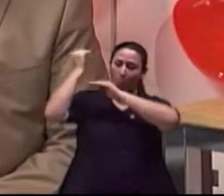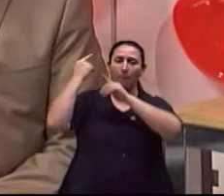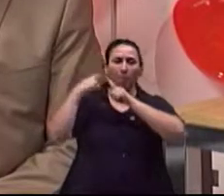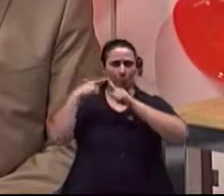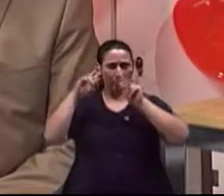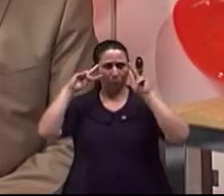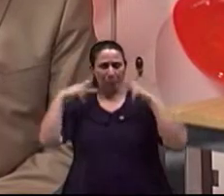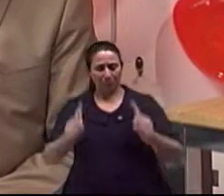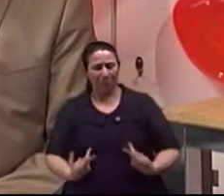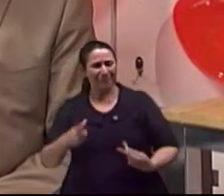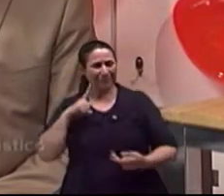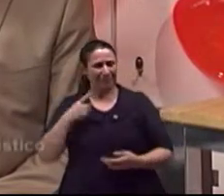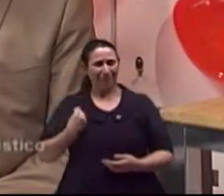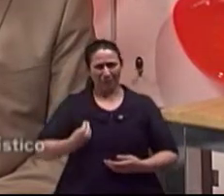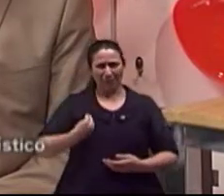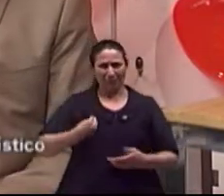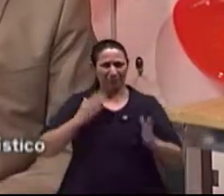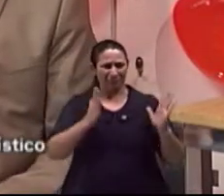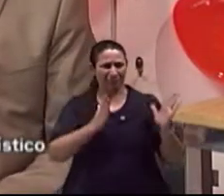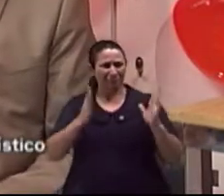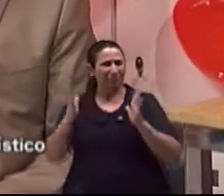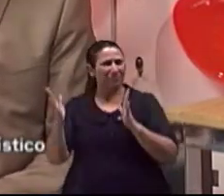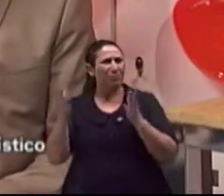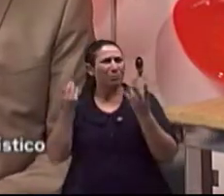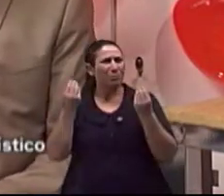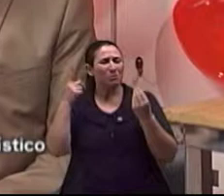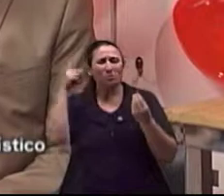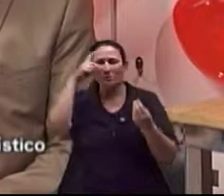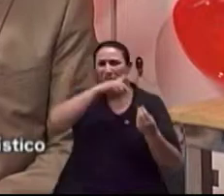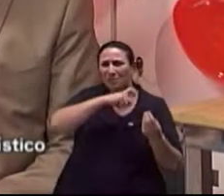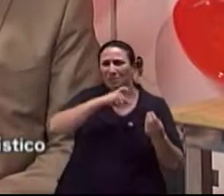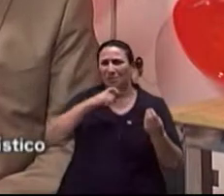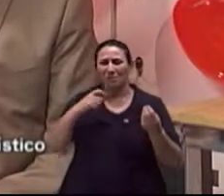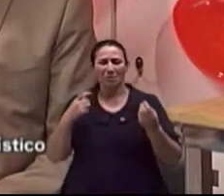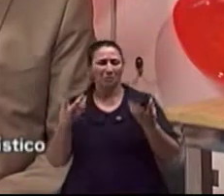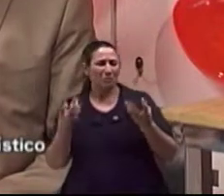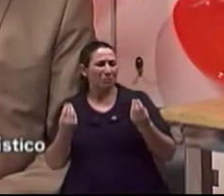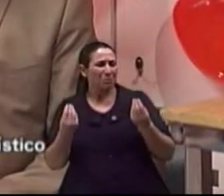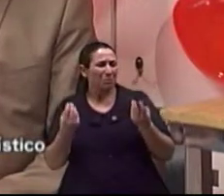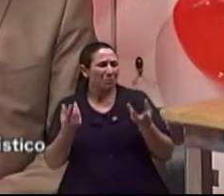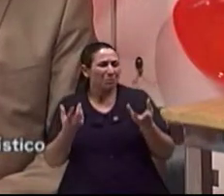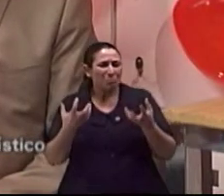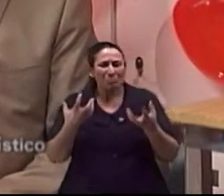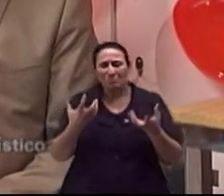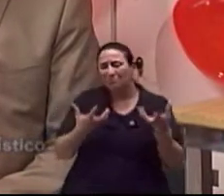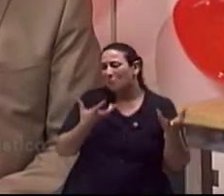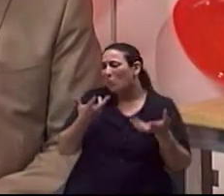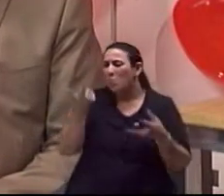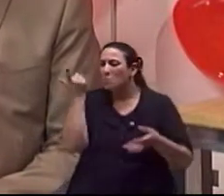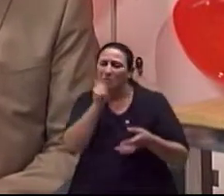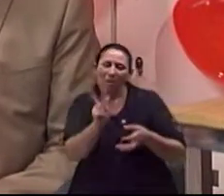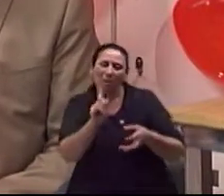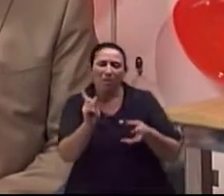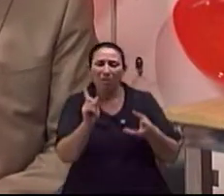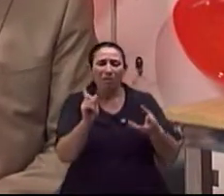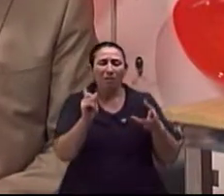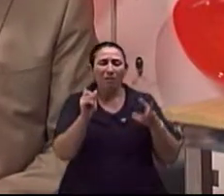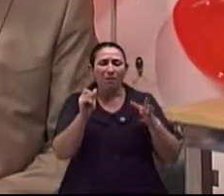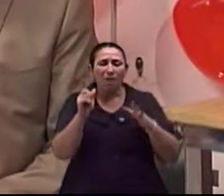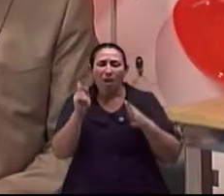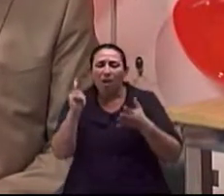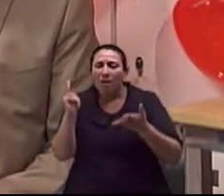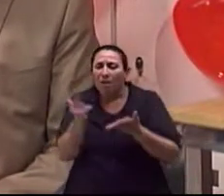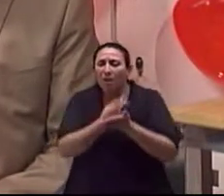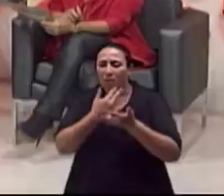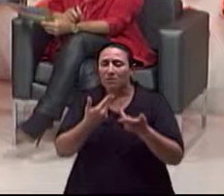por situações de vida tão difíceis e ele muitas vezes consegue fazer de tudo isso algo que nos parece um milagre e que